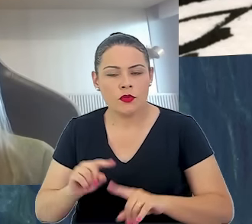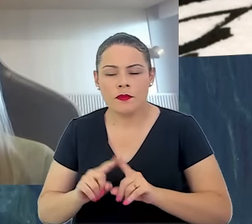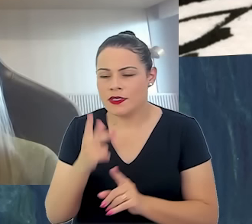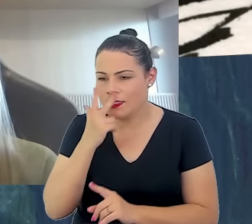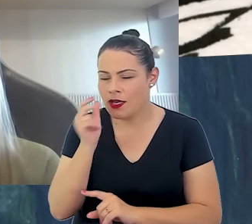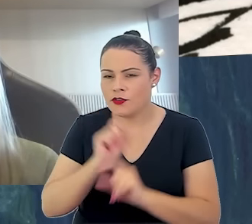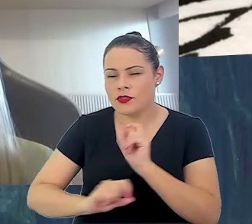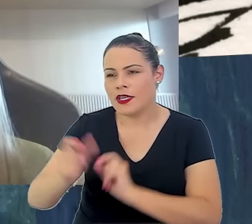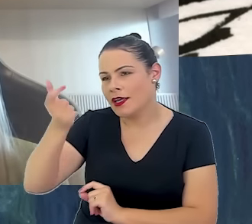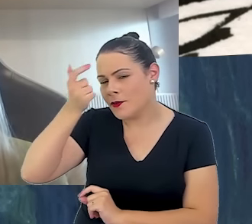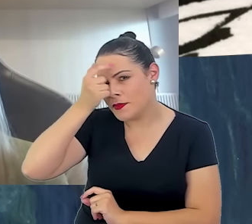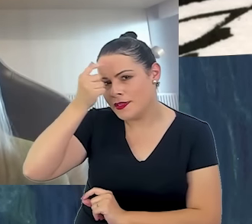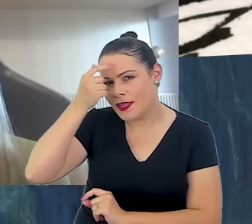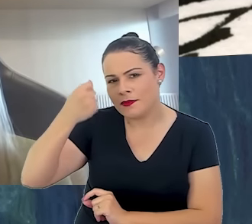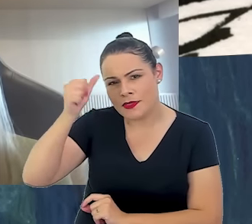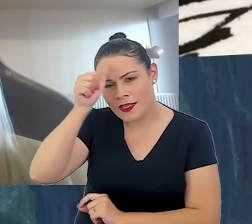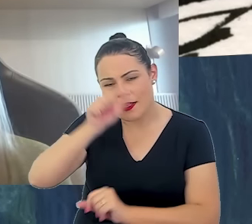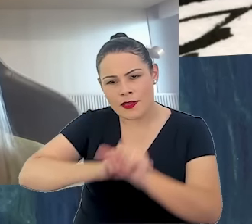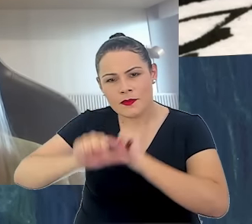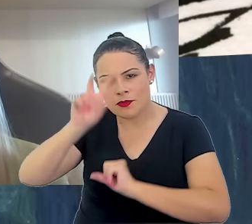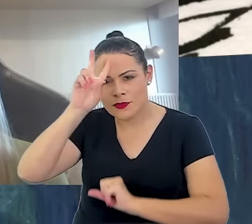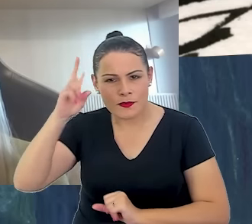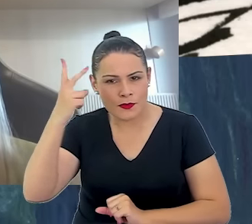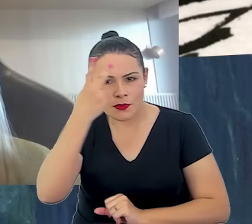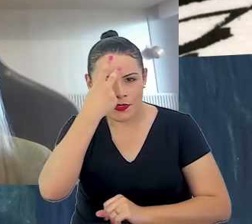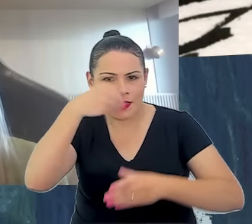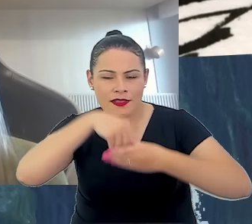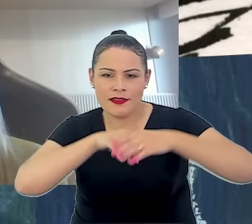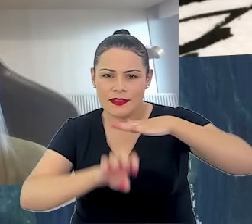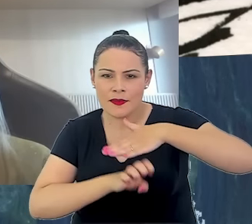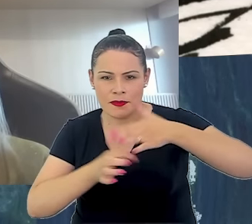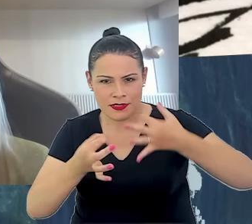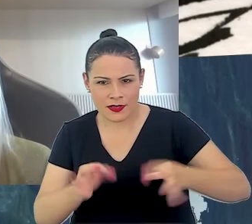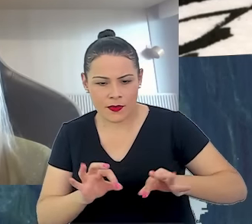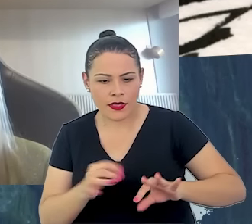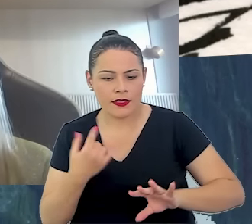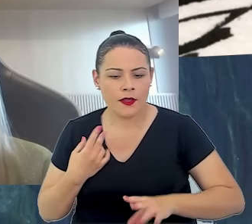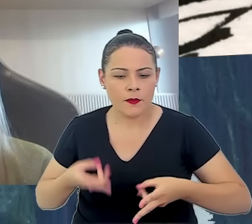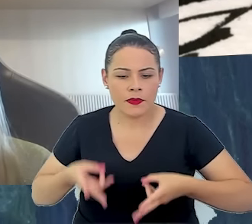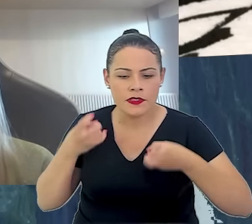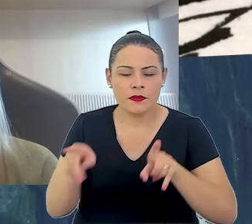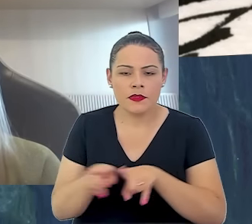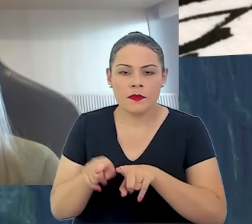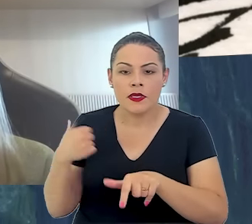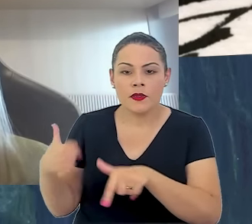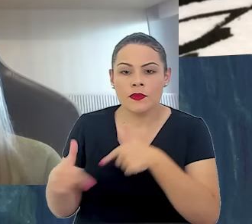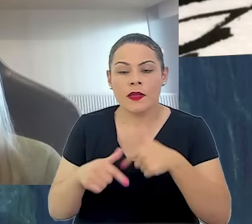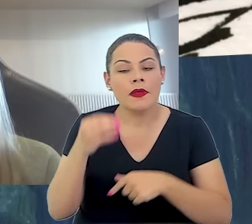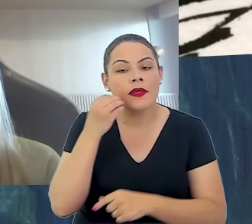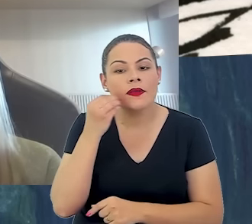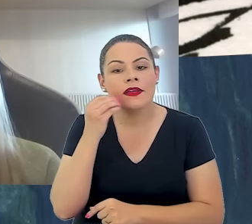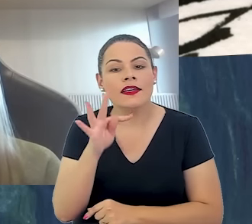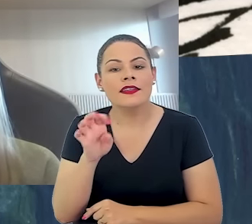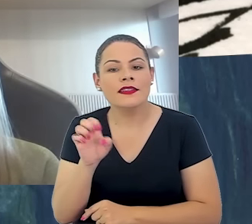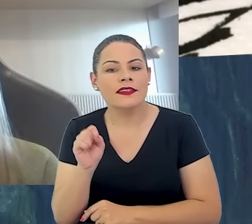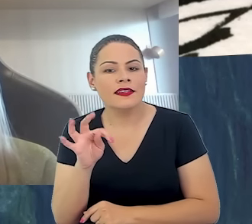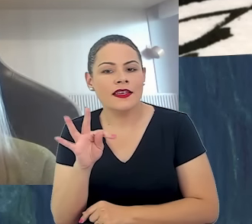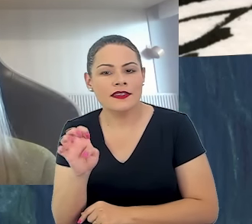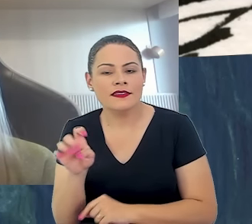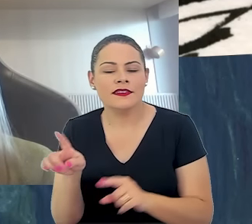isso acho que é uma mentalidade que precisa mudar em muitas empresas porque eu vejo o trabalho aqui da teste